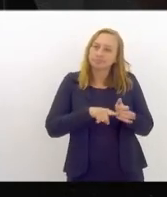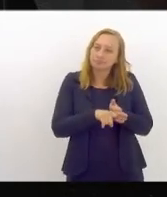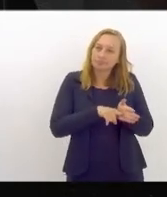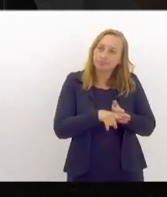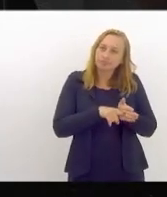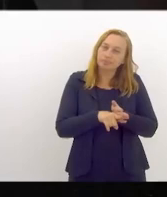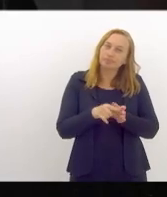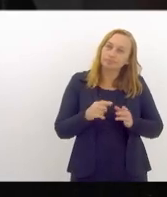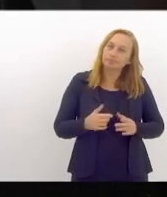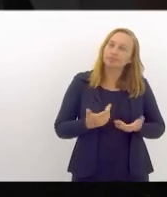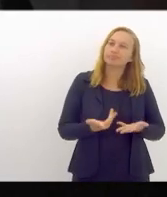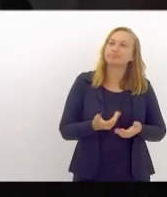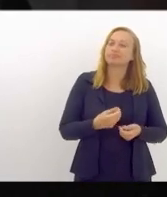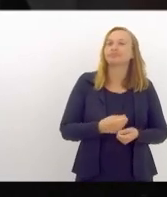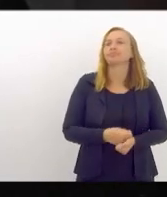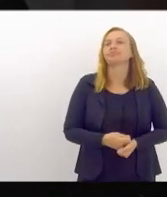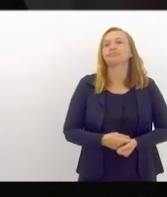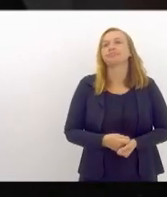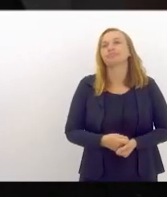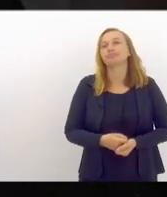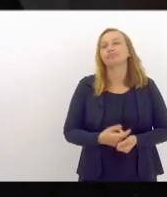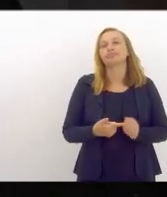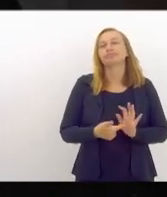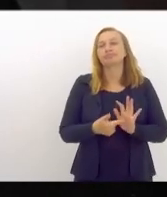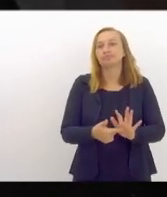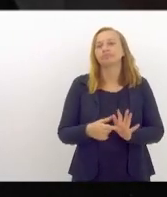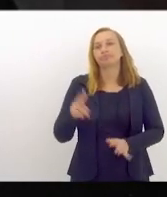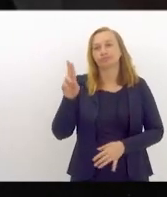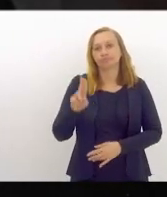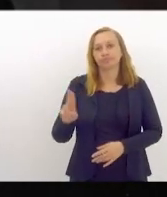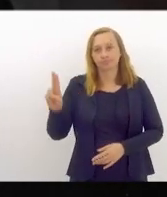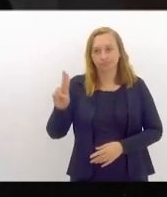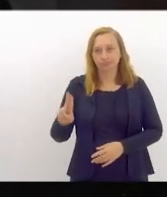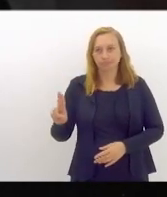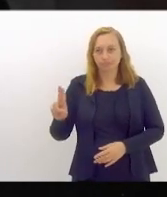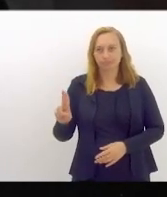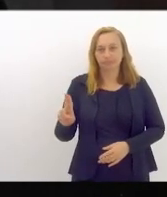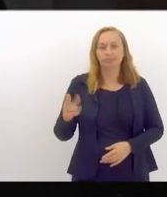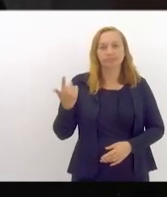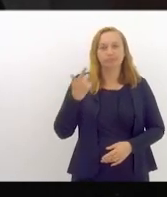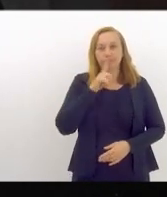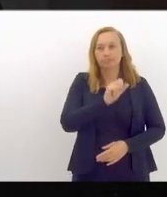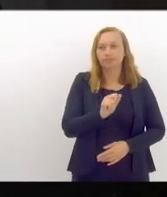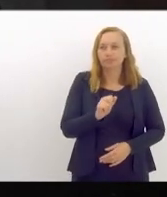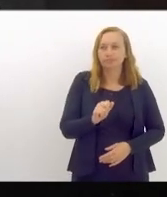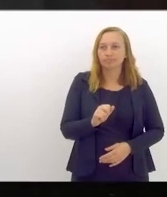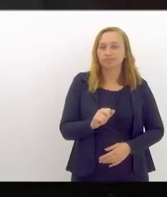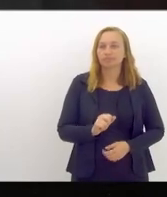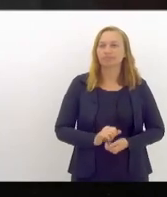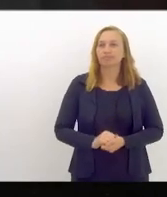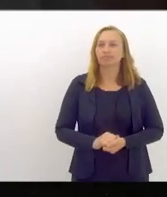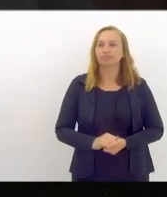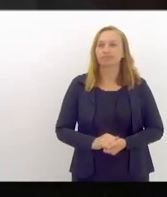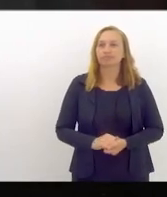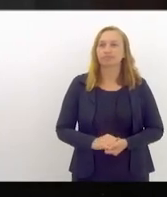o convênios Isso mostra que a universidade né ela consegue dar